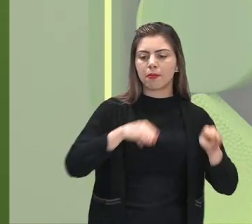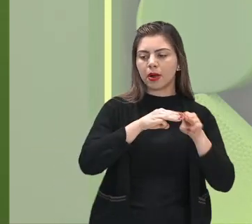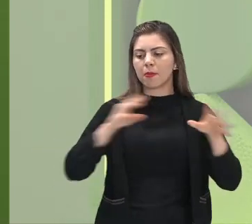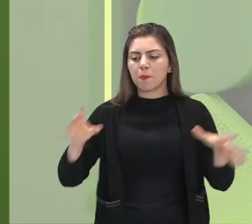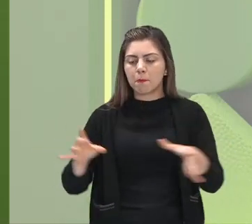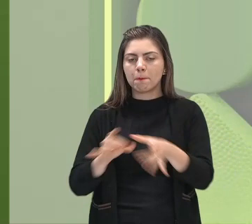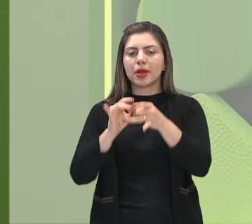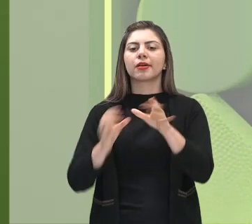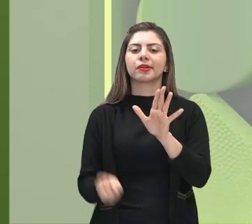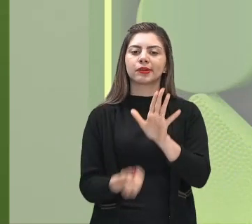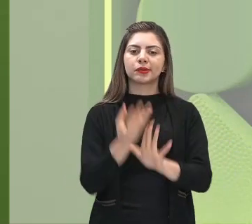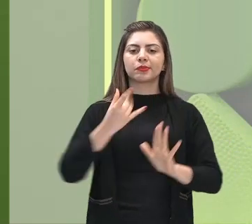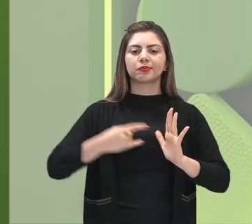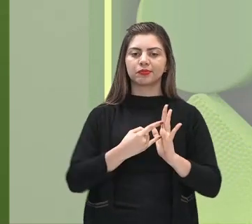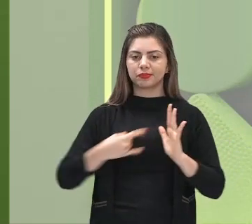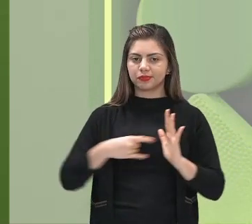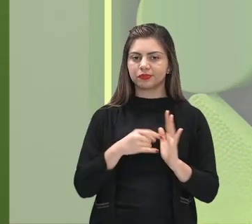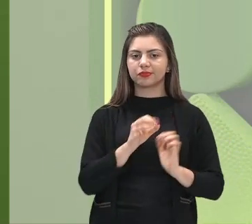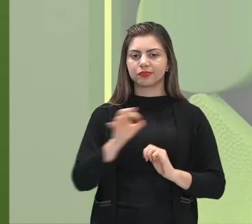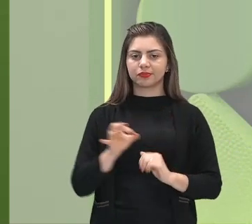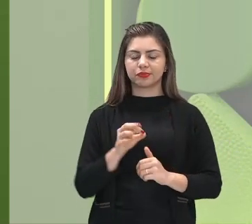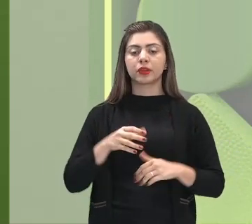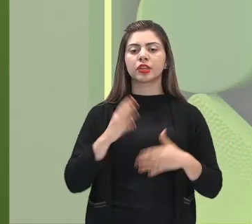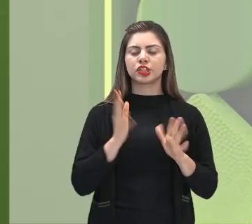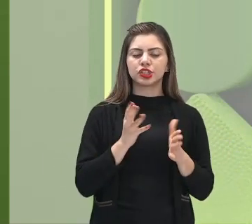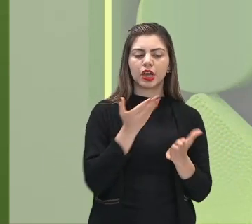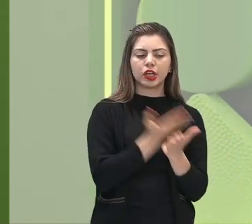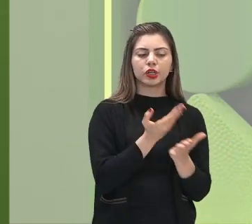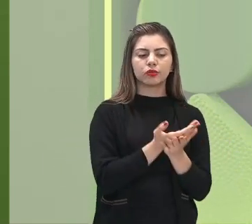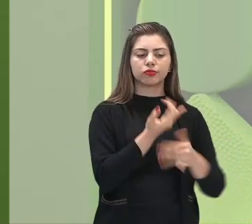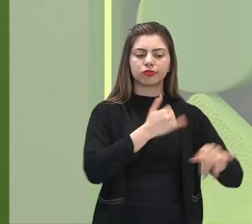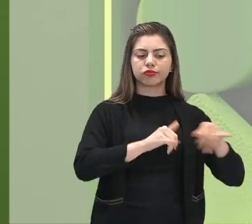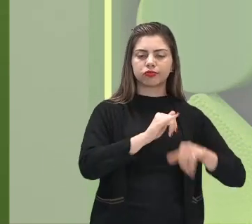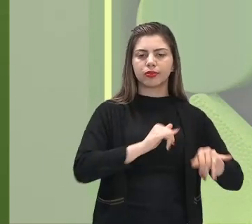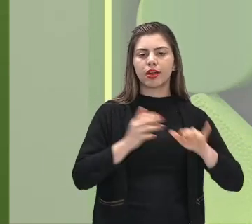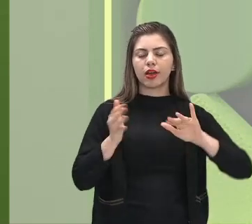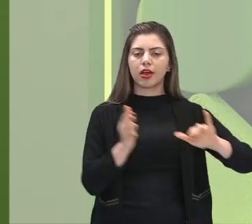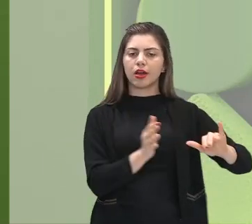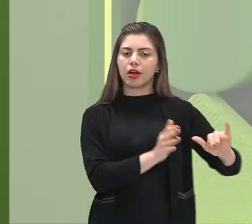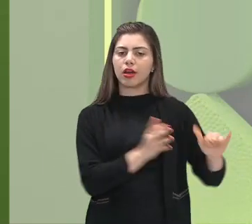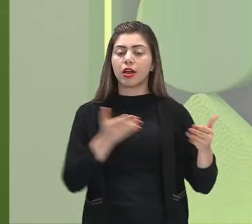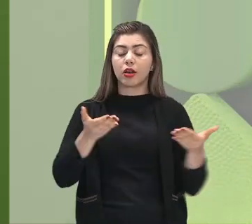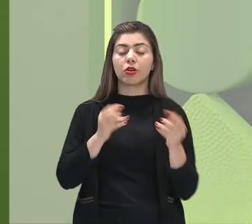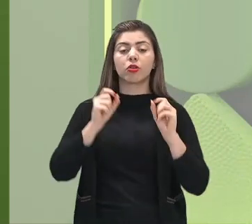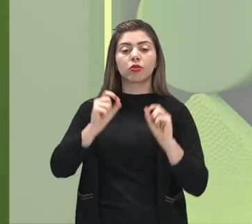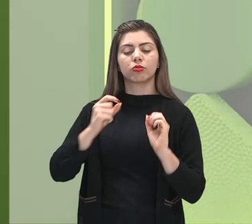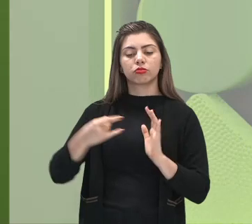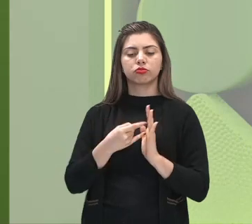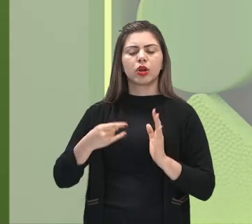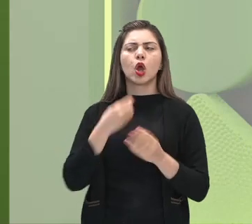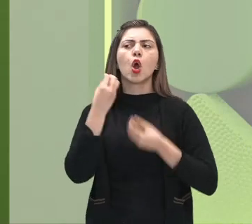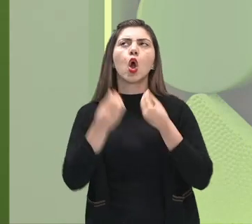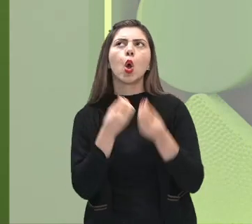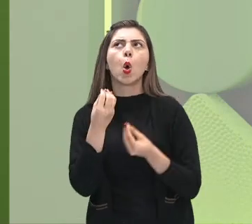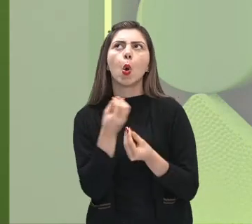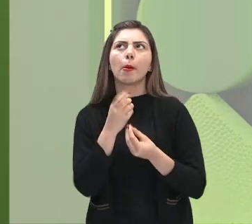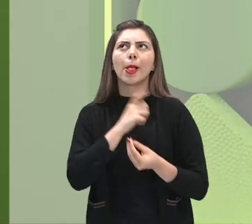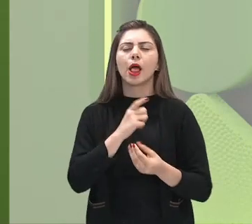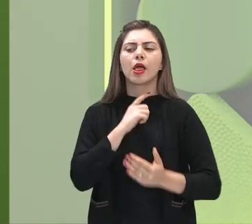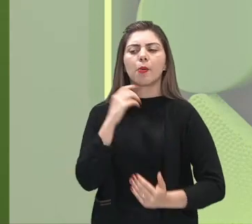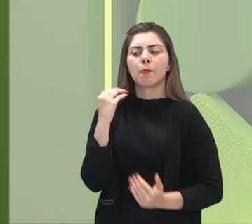um pouco sobre o magnetismo. E para que a gente entenda bem, entenda como é que foi esse